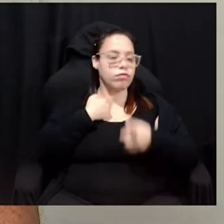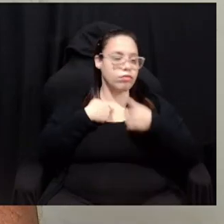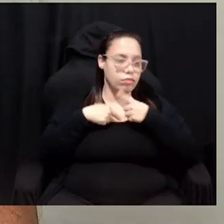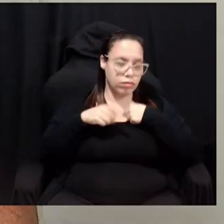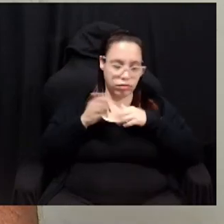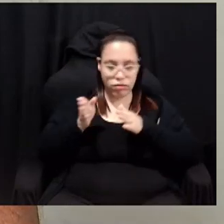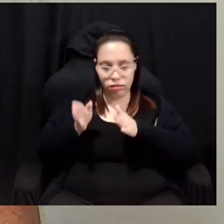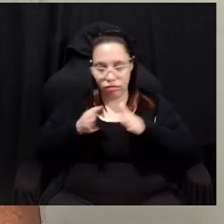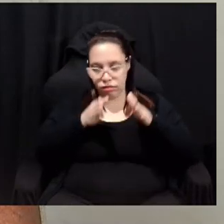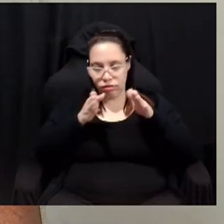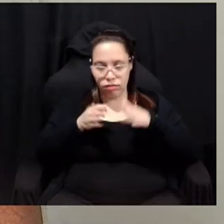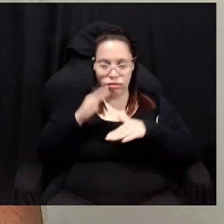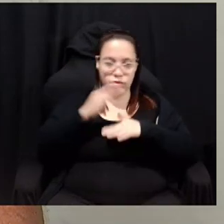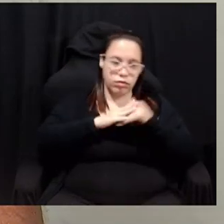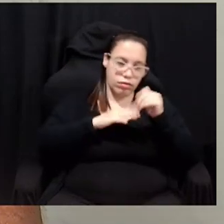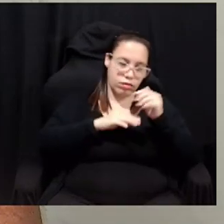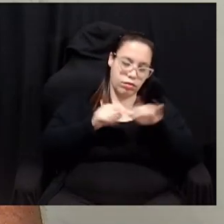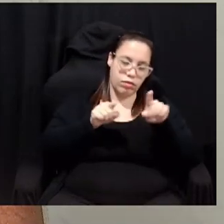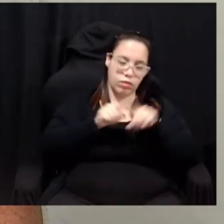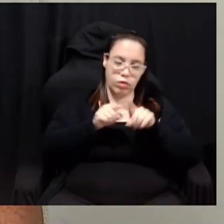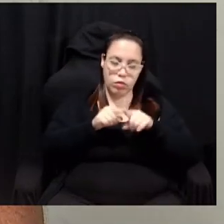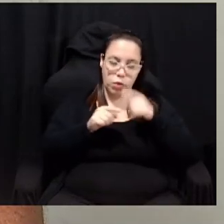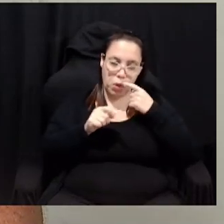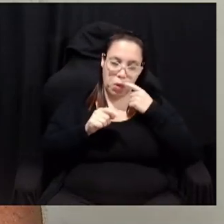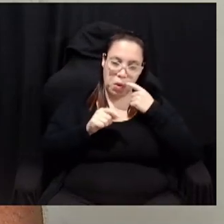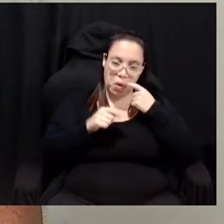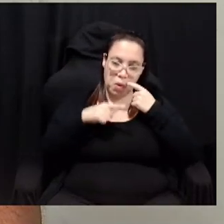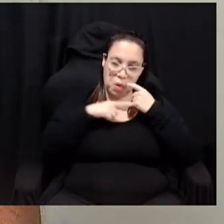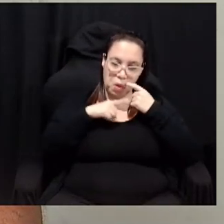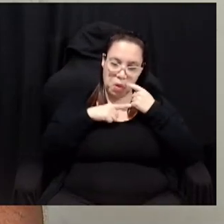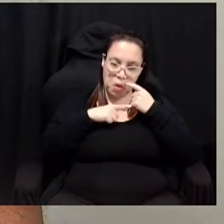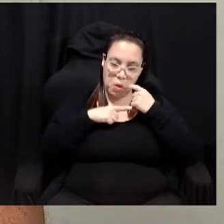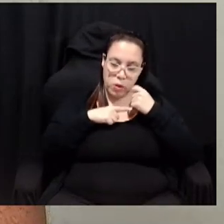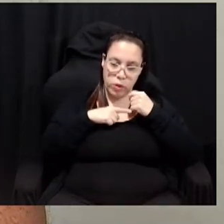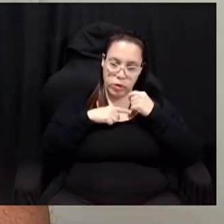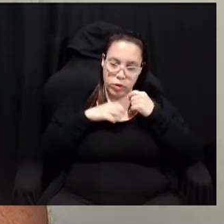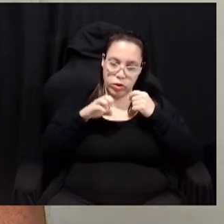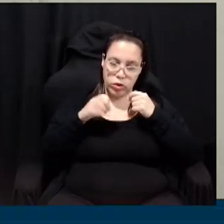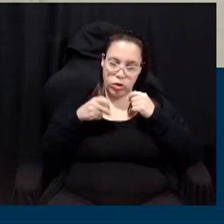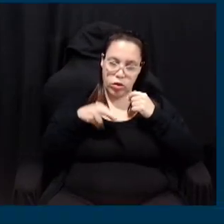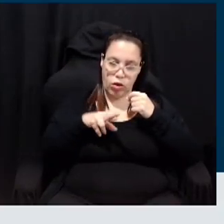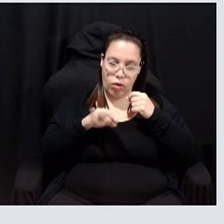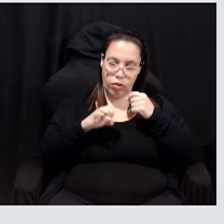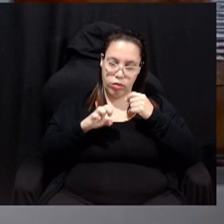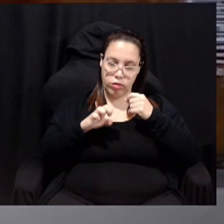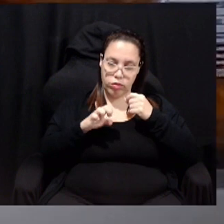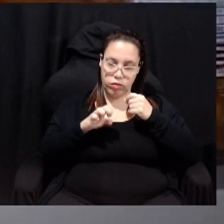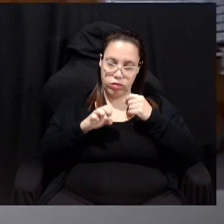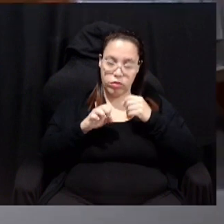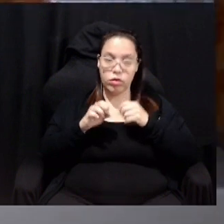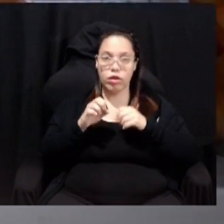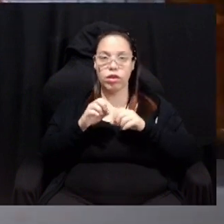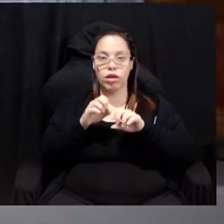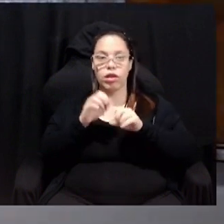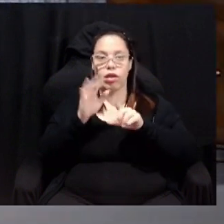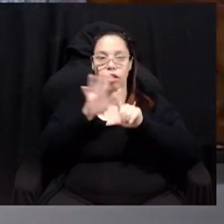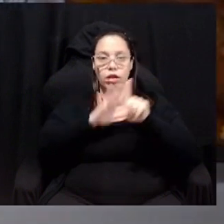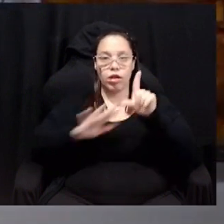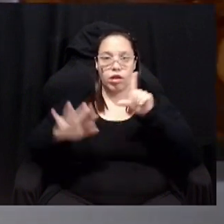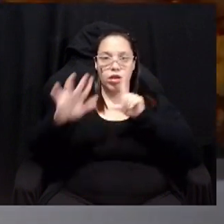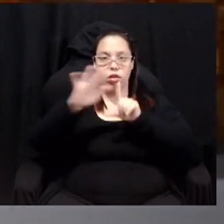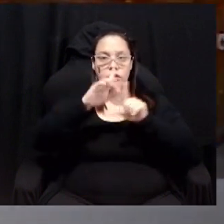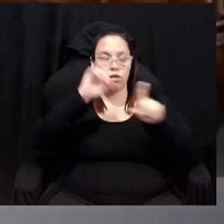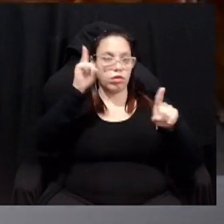os serviços que eu tenho por meio do e-commerce, por meio de uma plataforma digital. O propósito e o